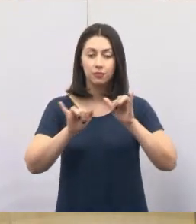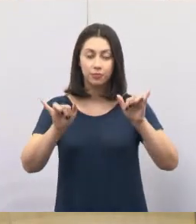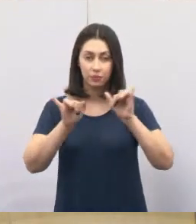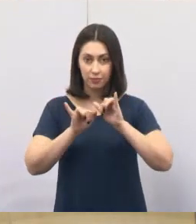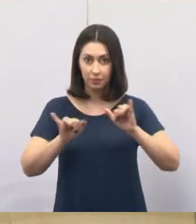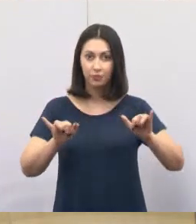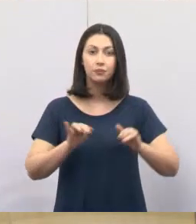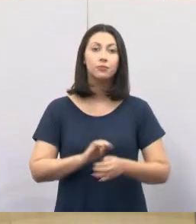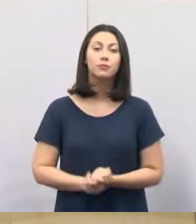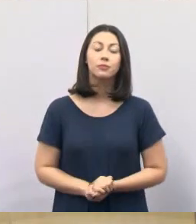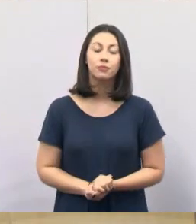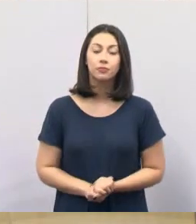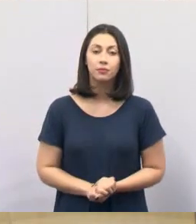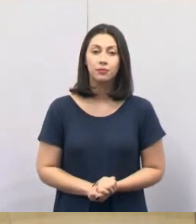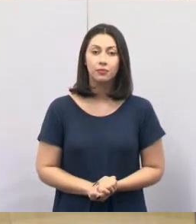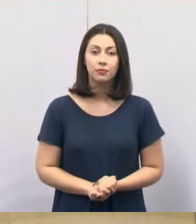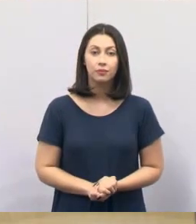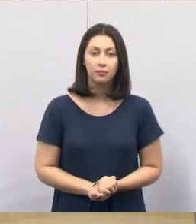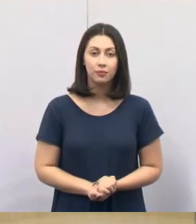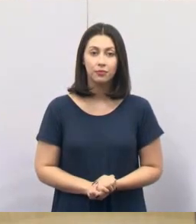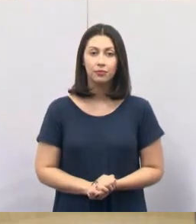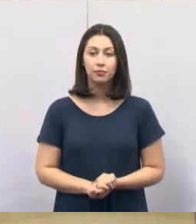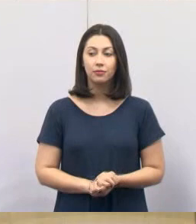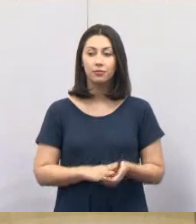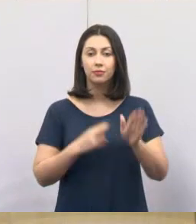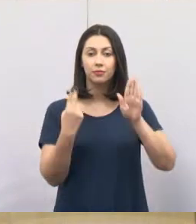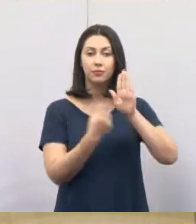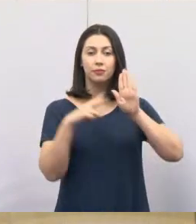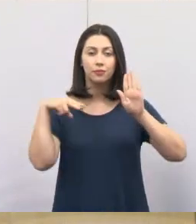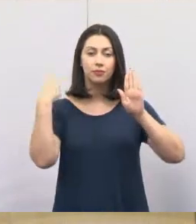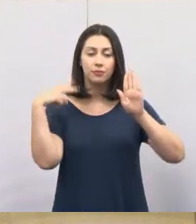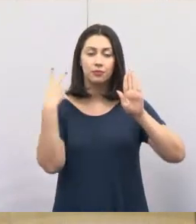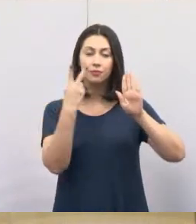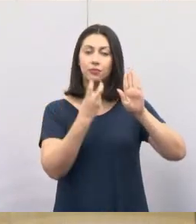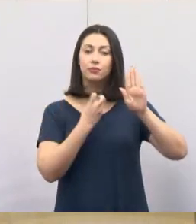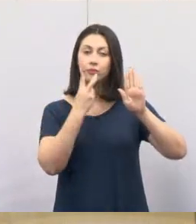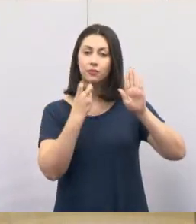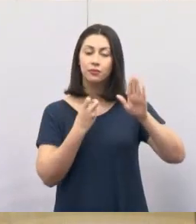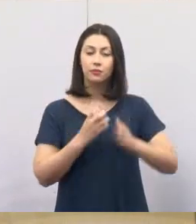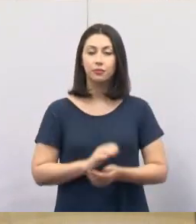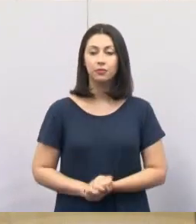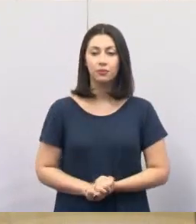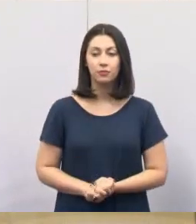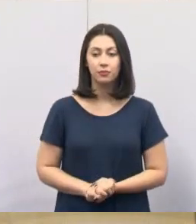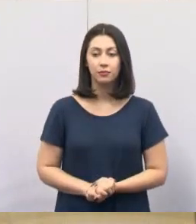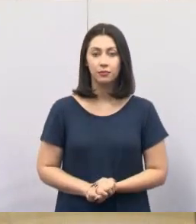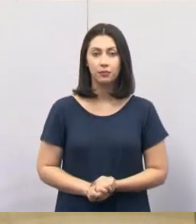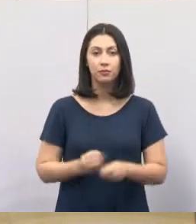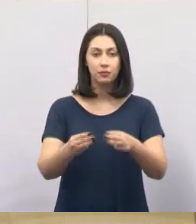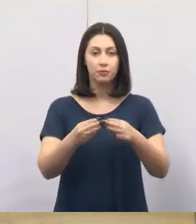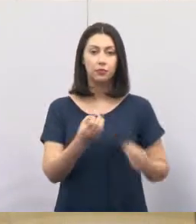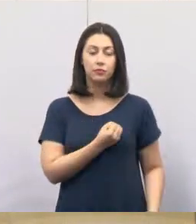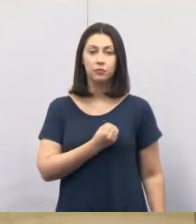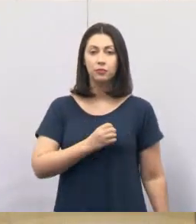as providências habituais para a divulgação da presente manifestação. Vereador Valmir do Parque Meia Lua.